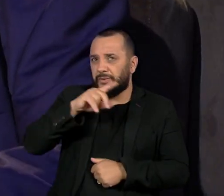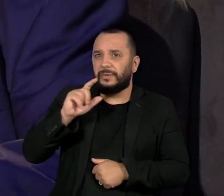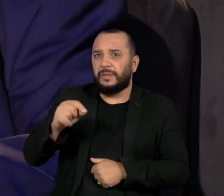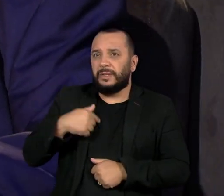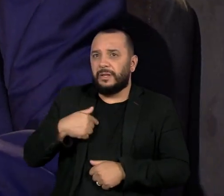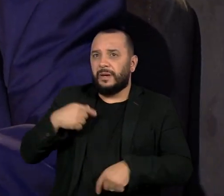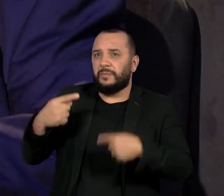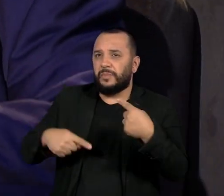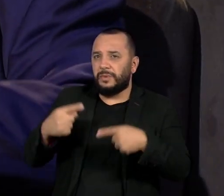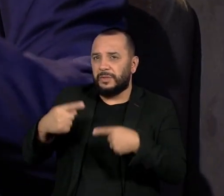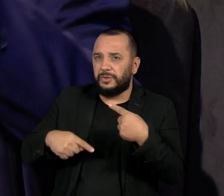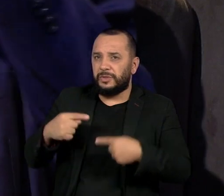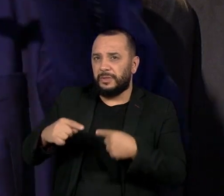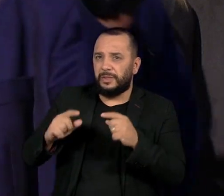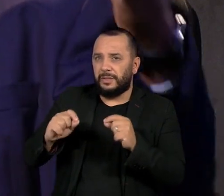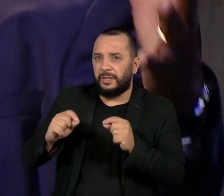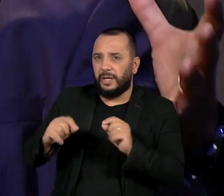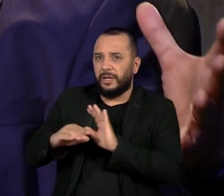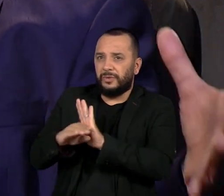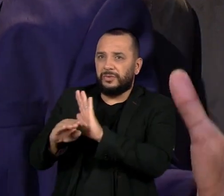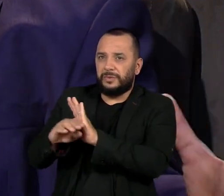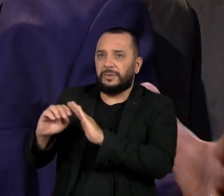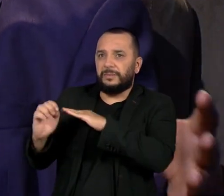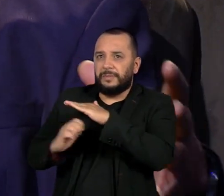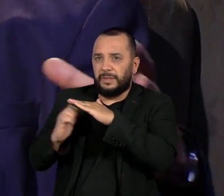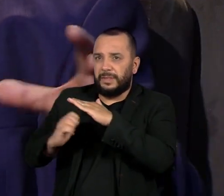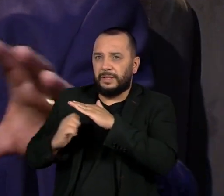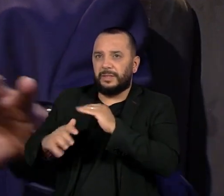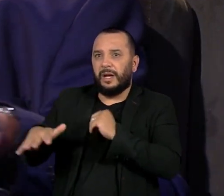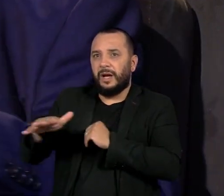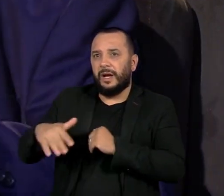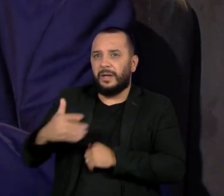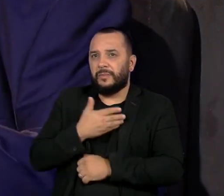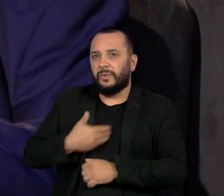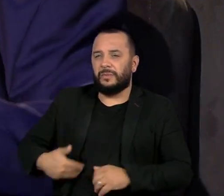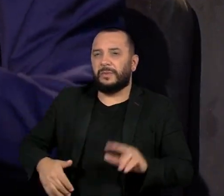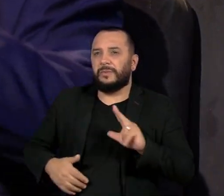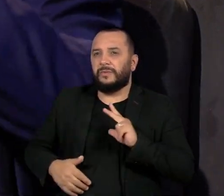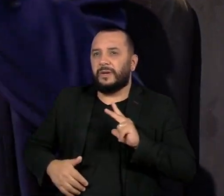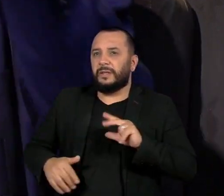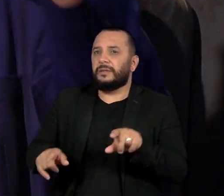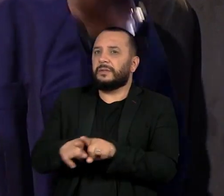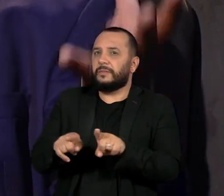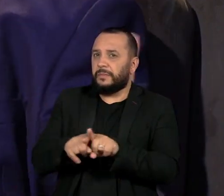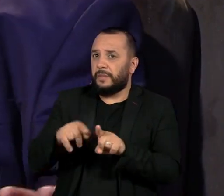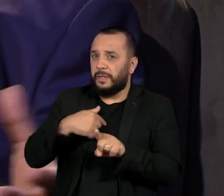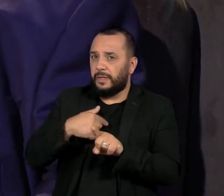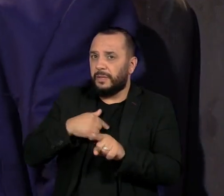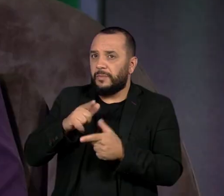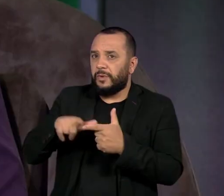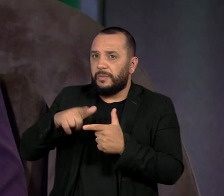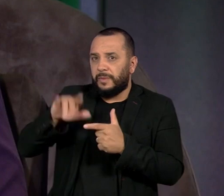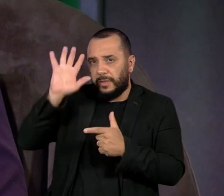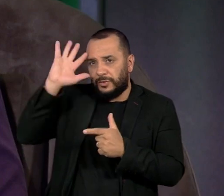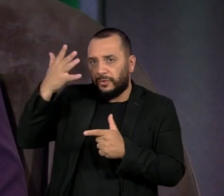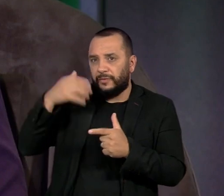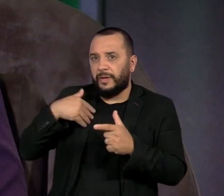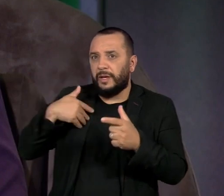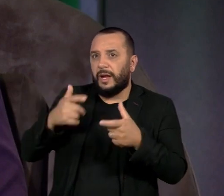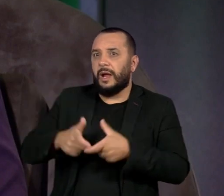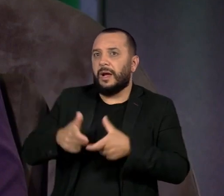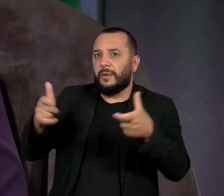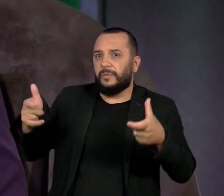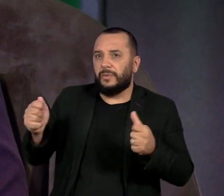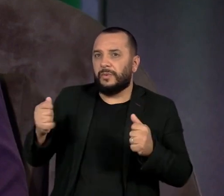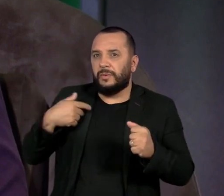política que englobe empresas, setor público e privado, e enxergue o problema de forma ampla, né? Que